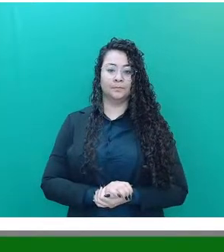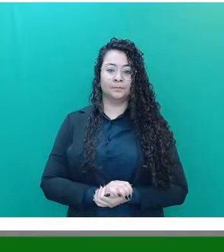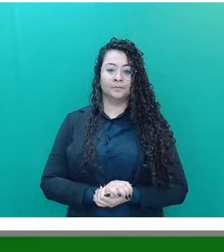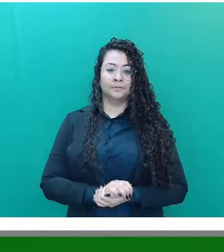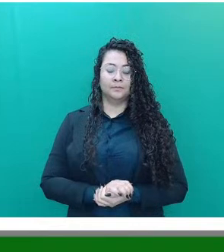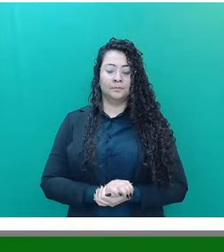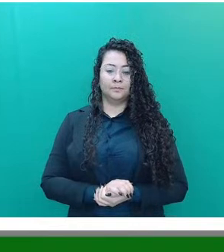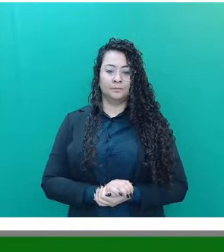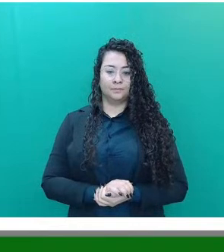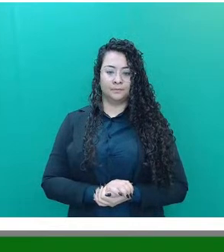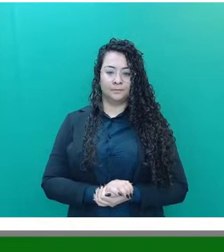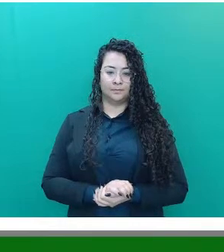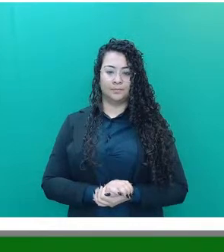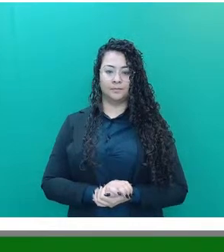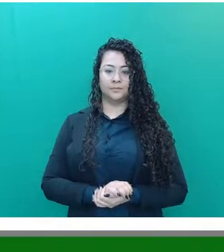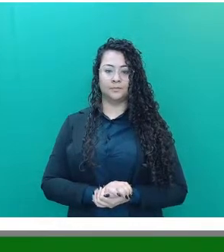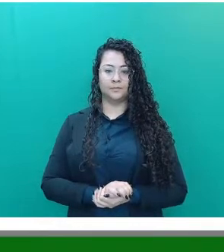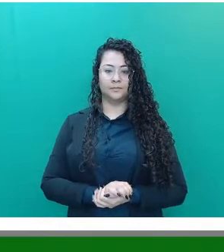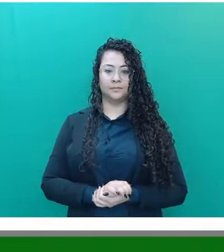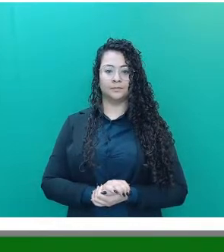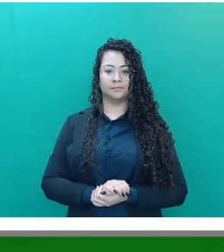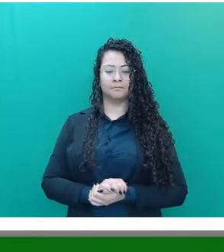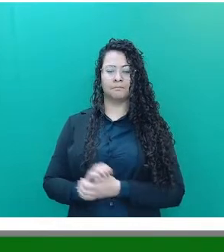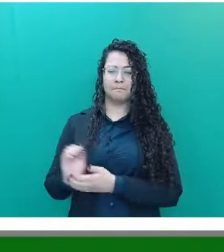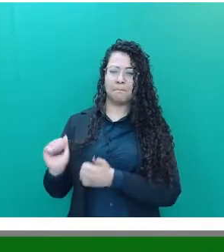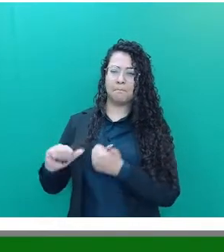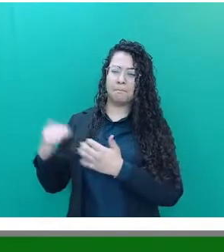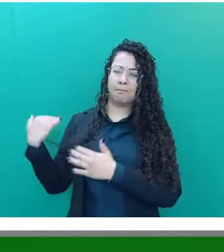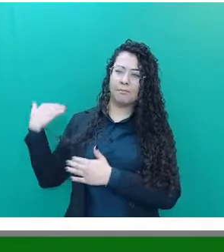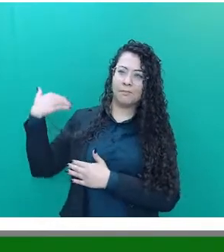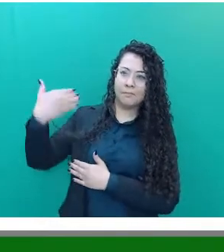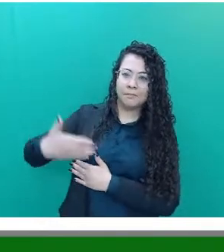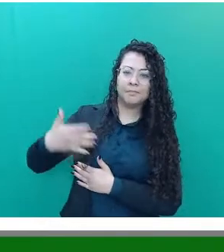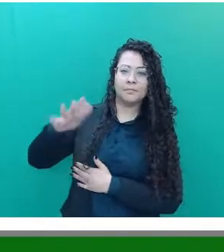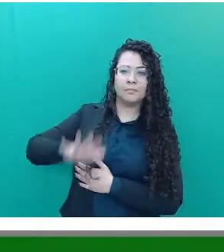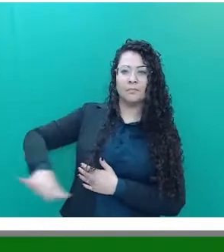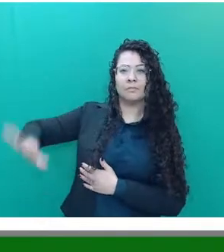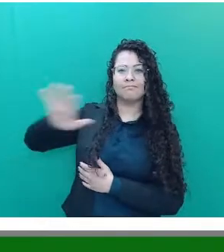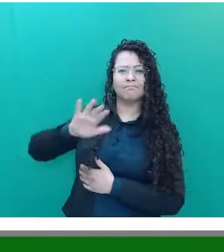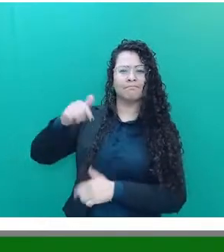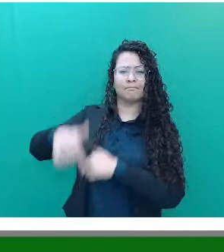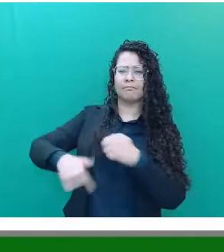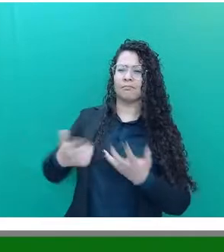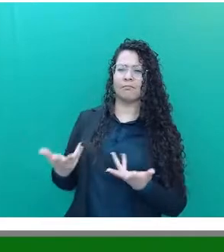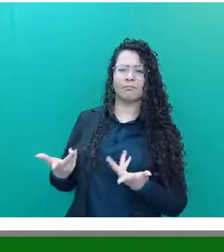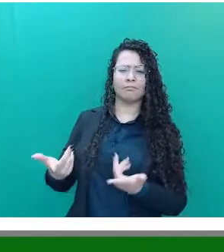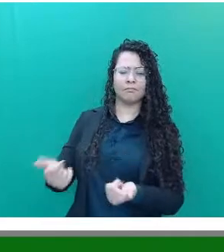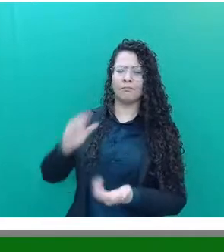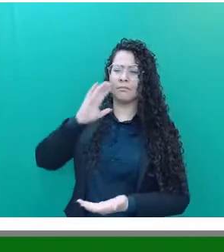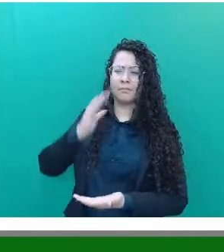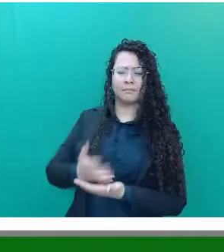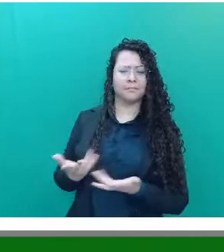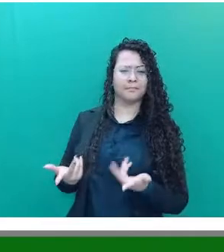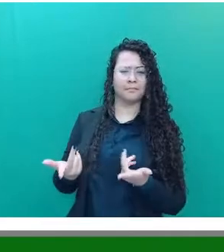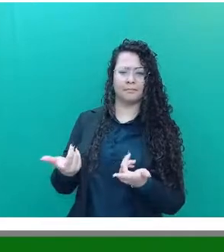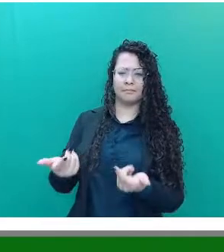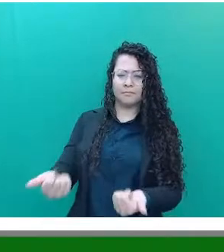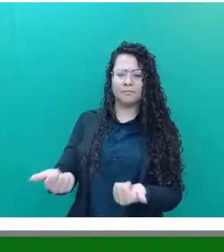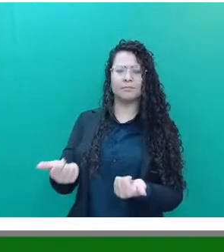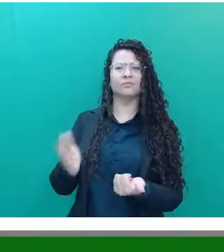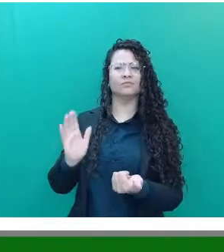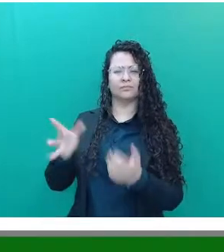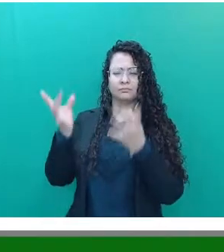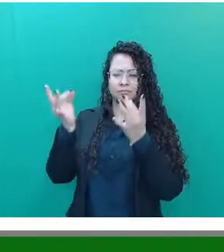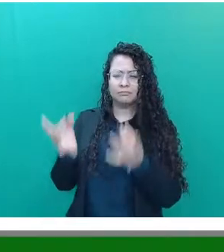Fazendo uma avaliação geral, desde a qualificação, seu trabalho já estava muito bem elaborado, muito bem desenhado metodologicamente,